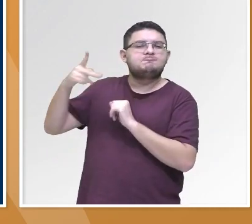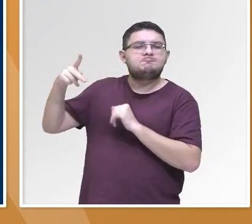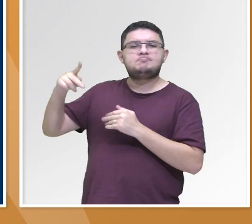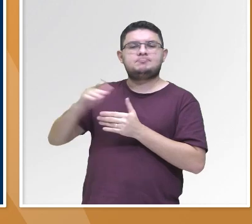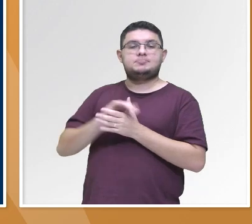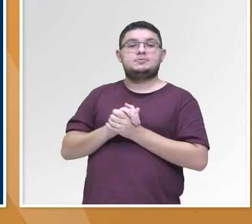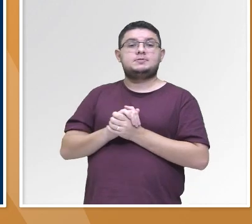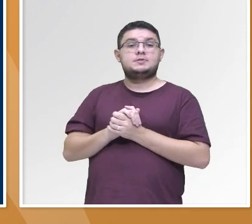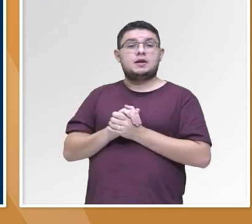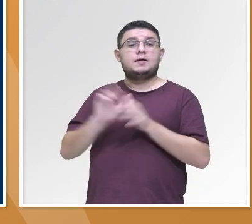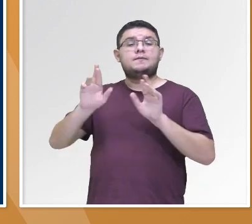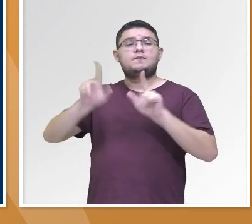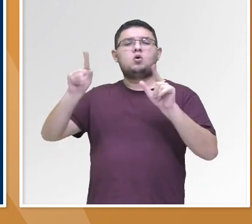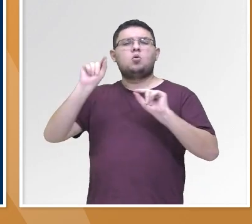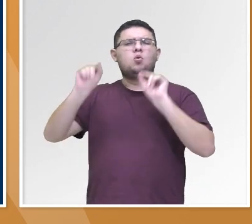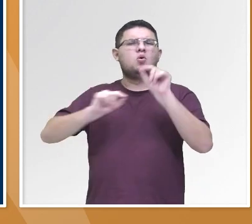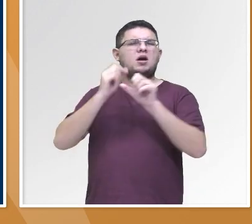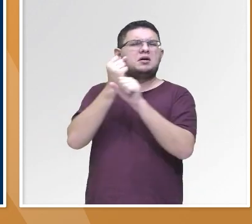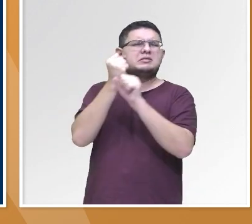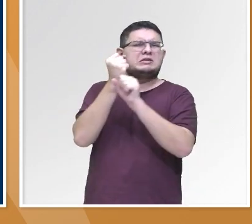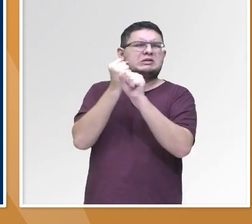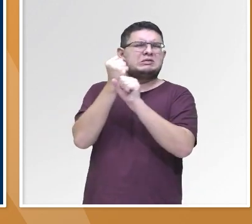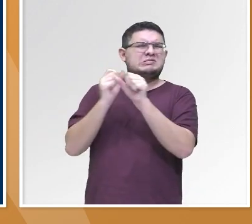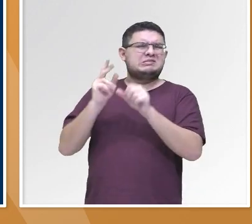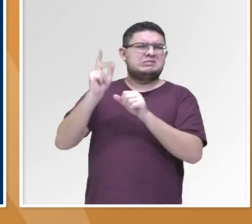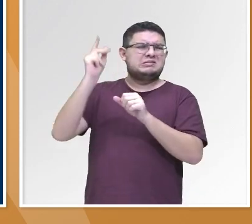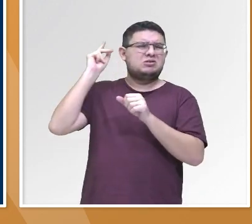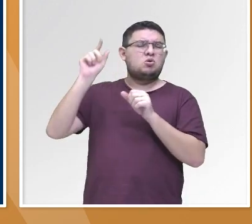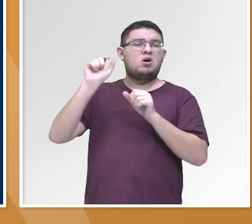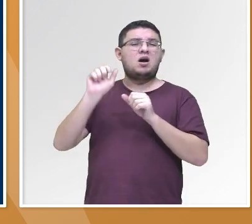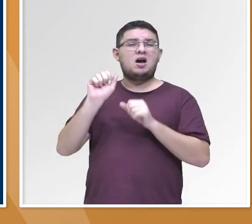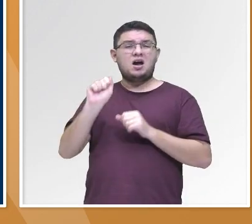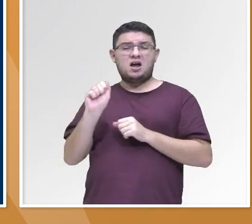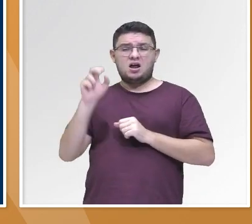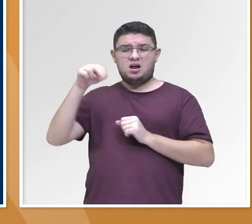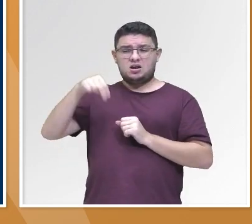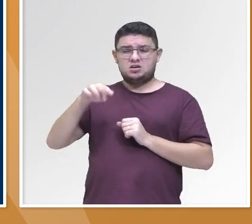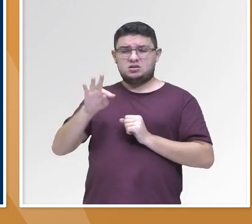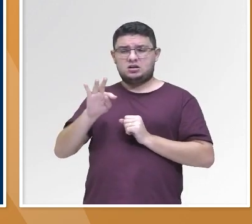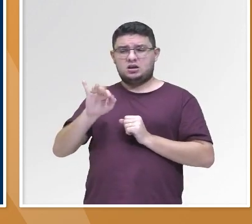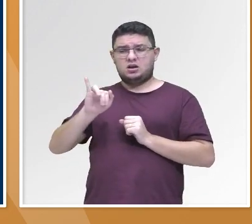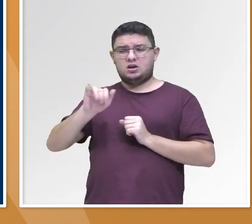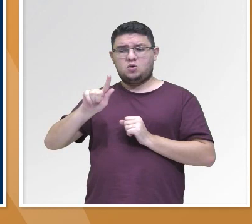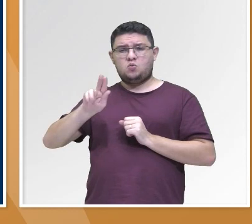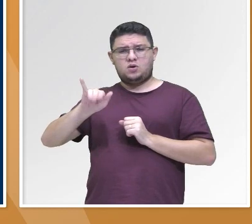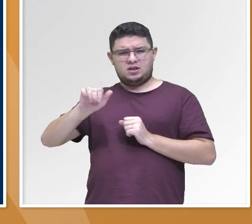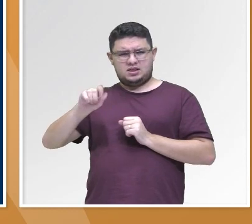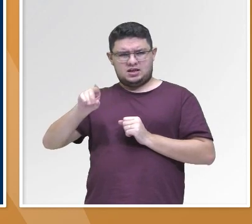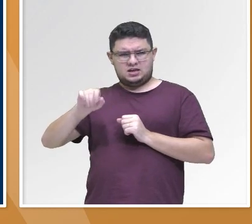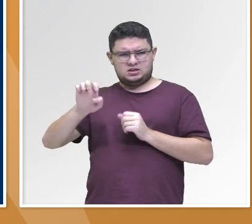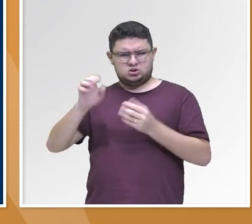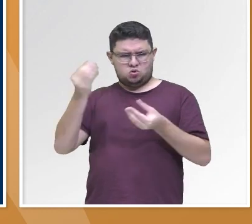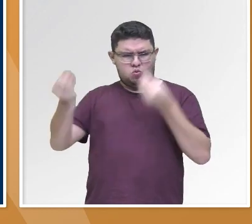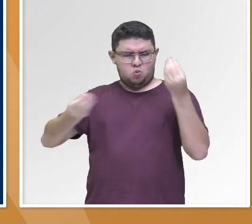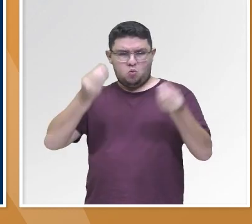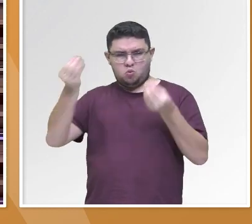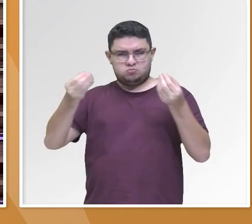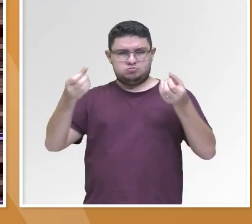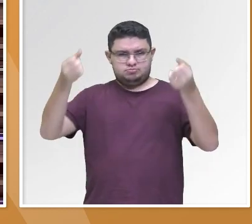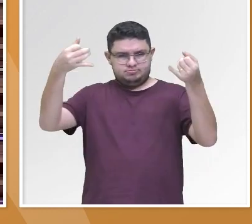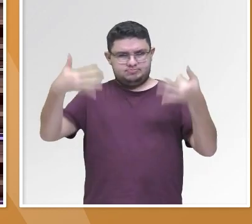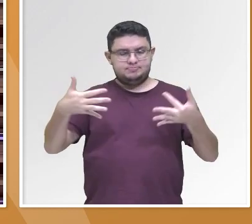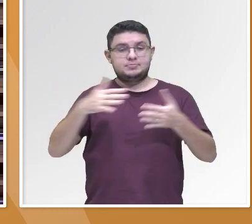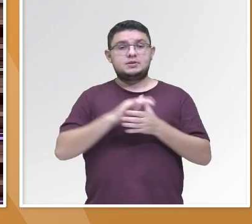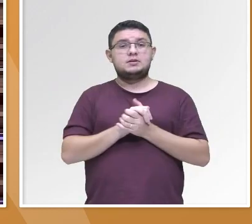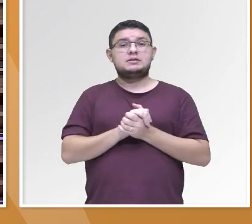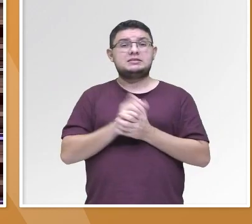gente vê na Antiguidade. Na Antiguidade, a escravidão só poderia acontecer de duas formas. Primeiro, você tinha uma